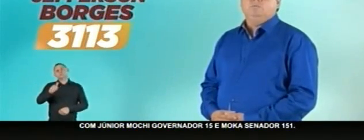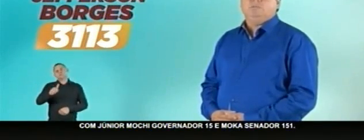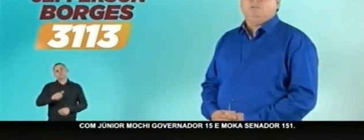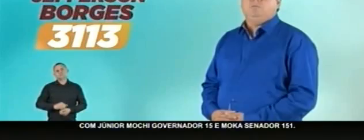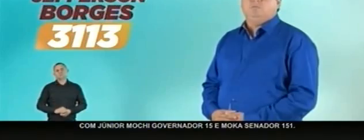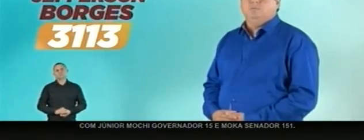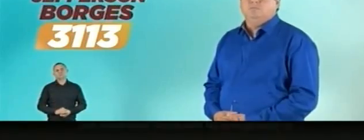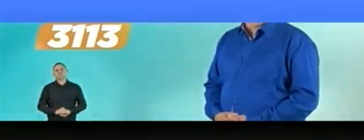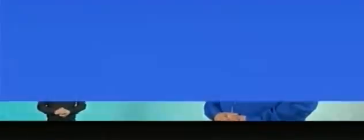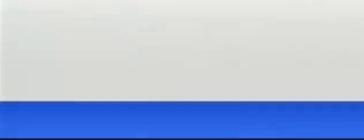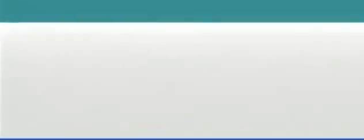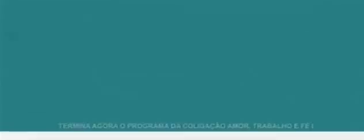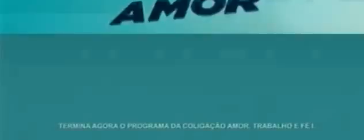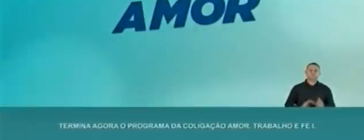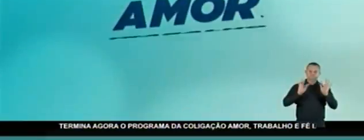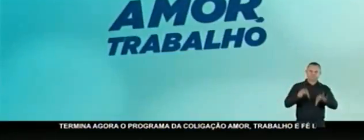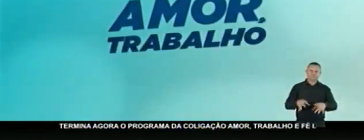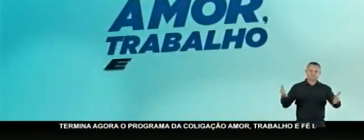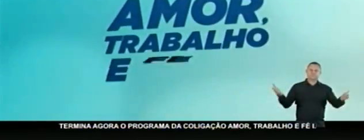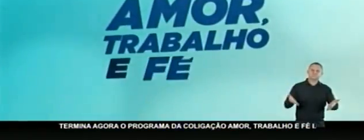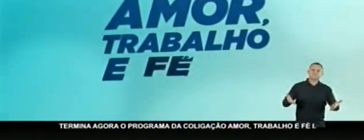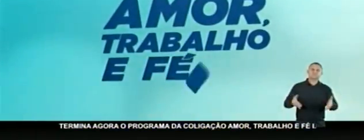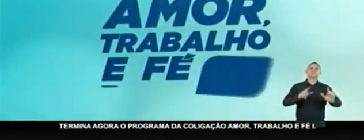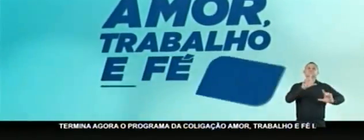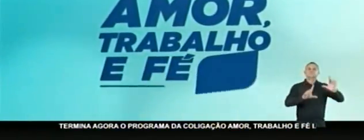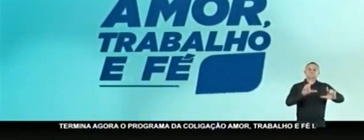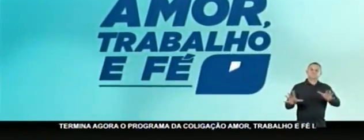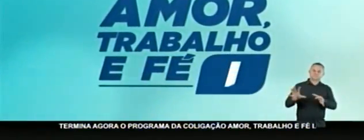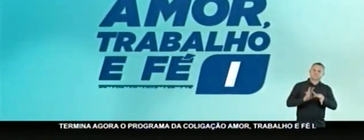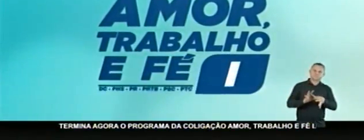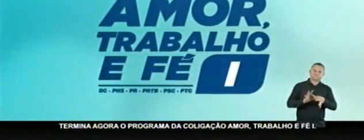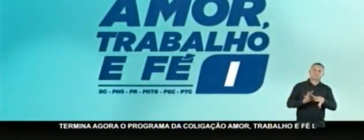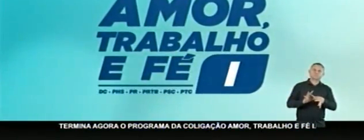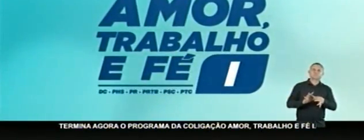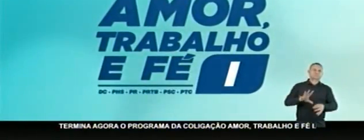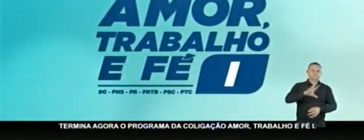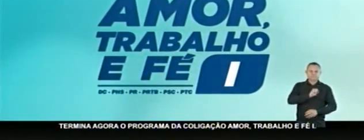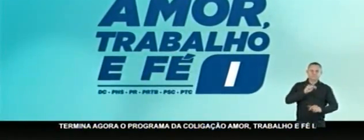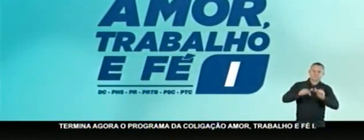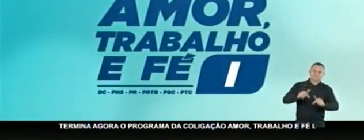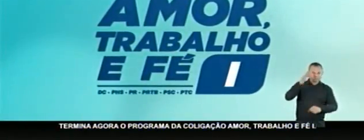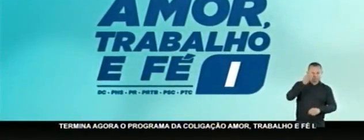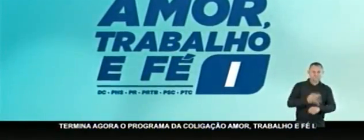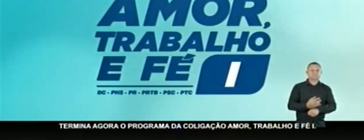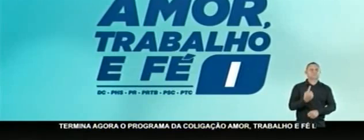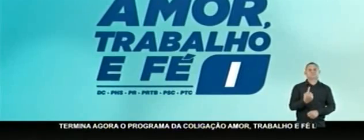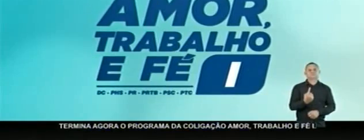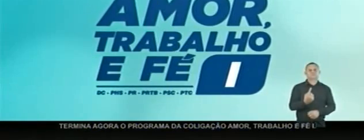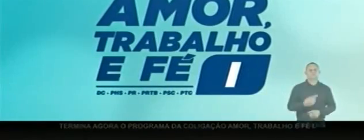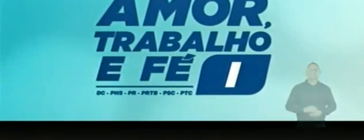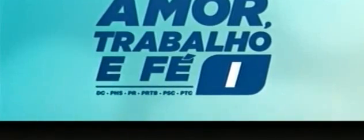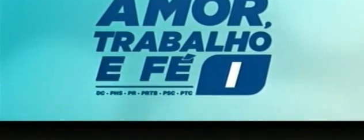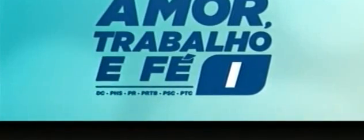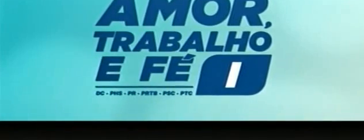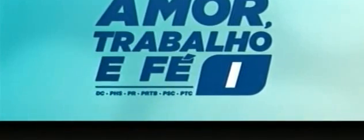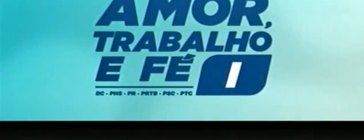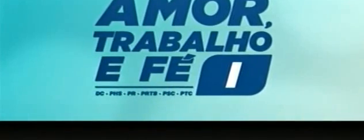senador 151. Termina agora o programa da coligação Amor, Trabalho e Fé 1.